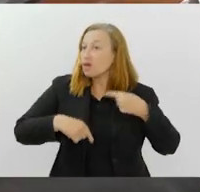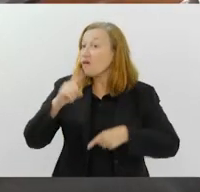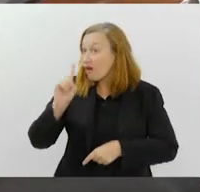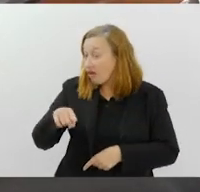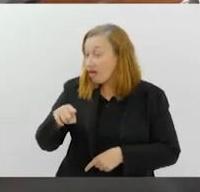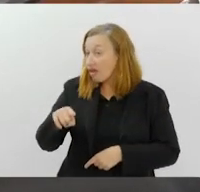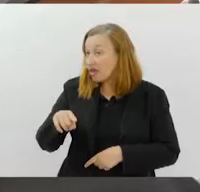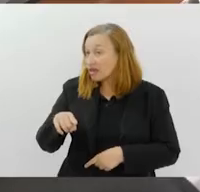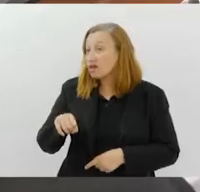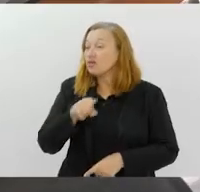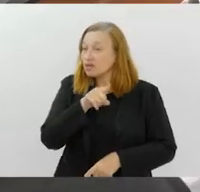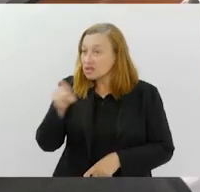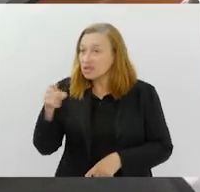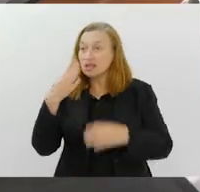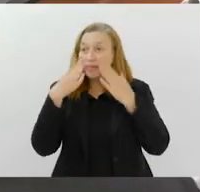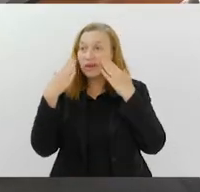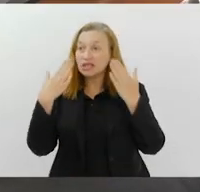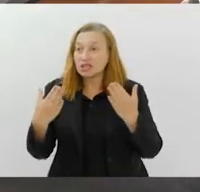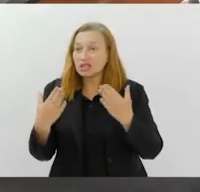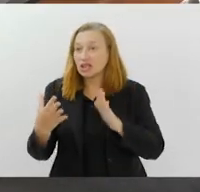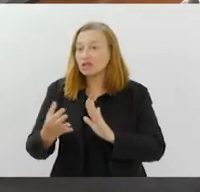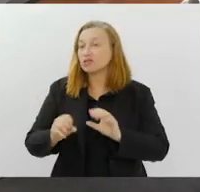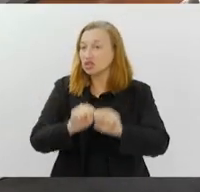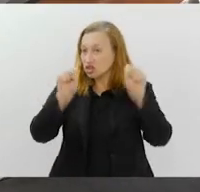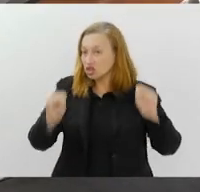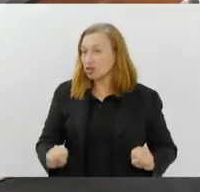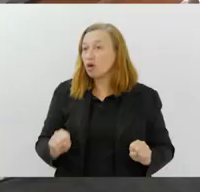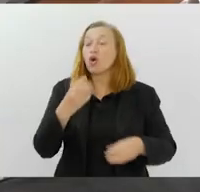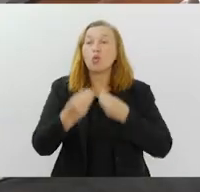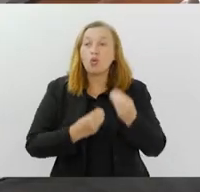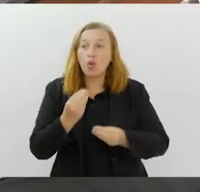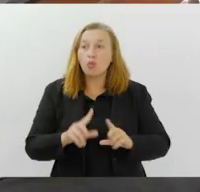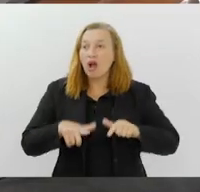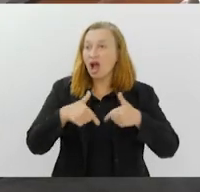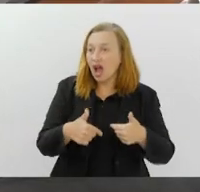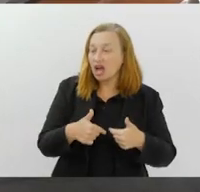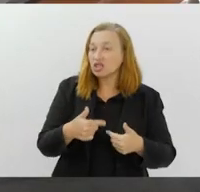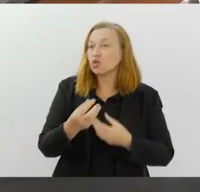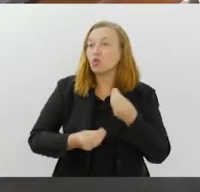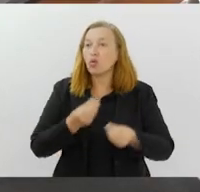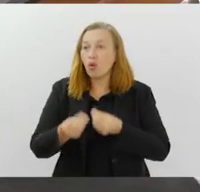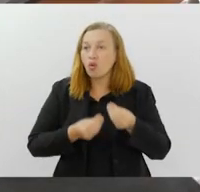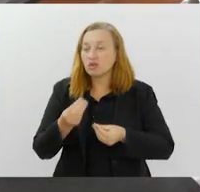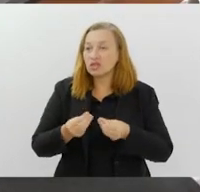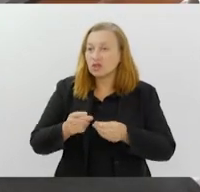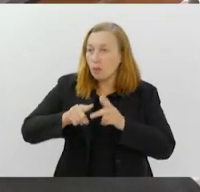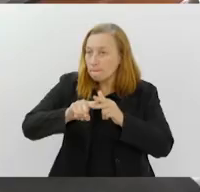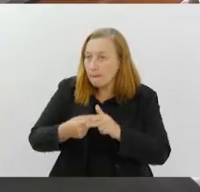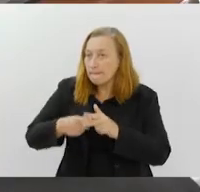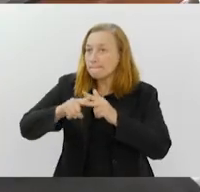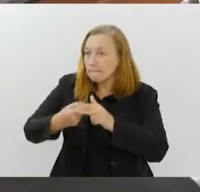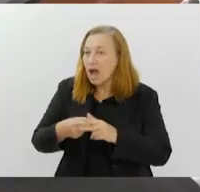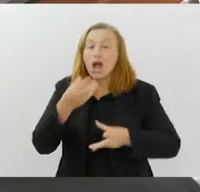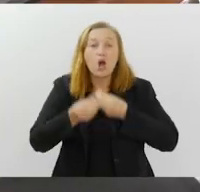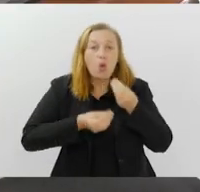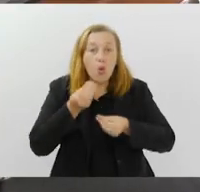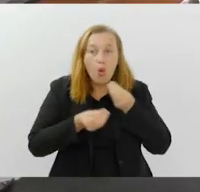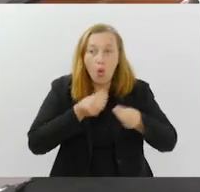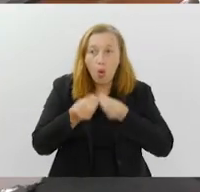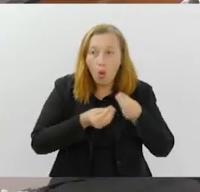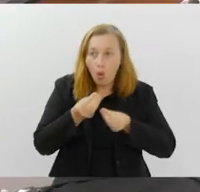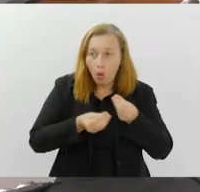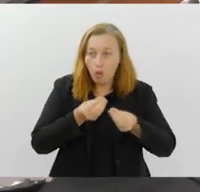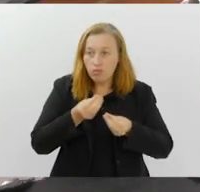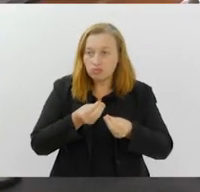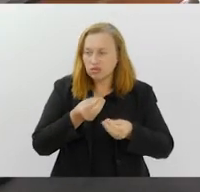essa vocês apresentaram o sistema como ele funciona como vocês estão tentando aperfeiçoar e como não é para aprender qualquer